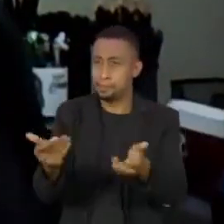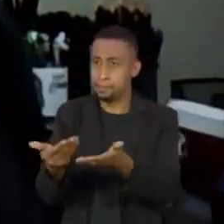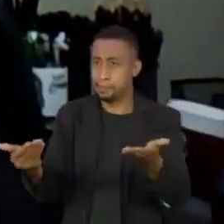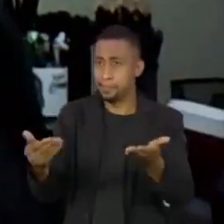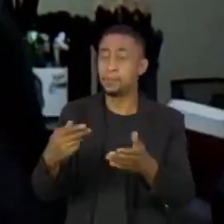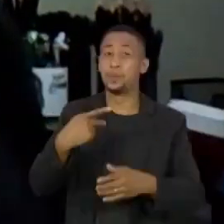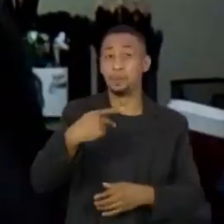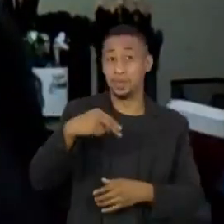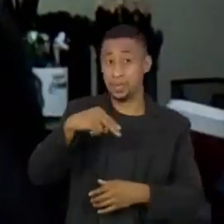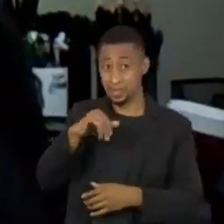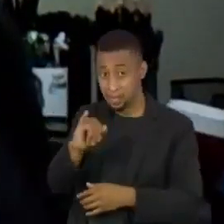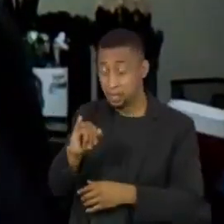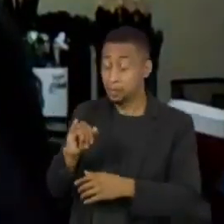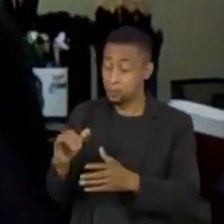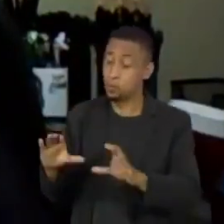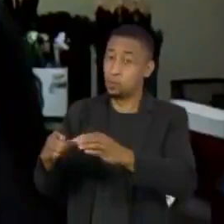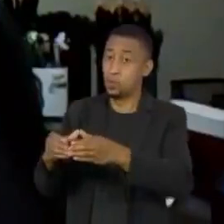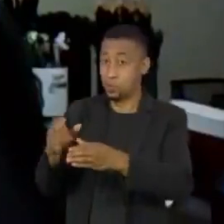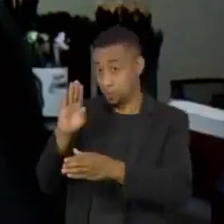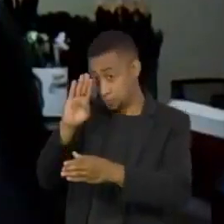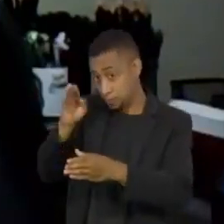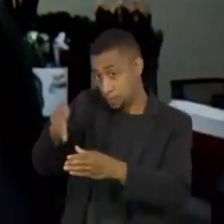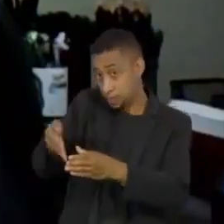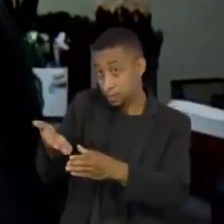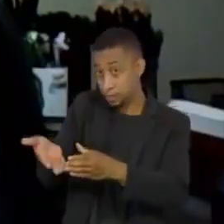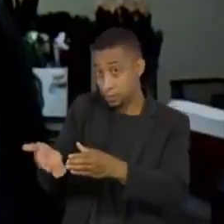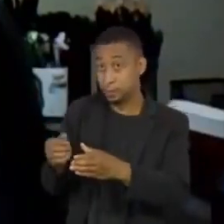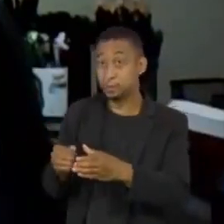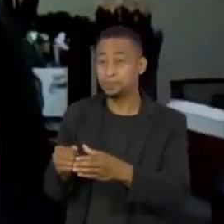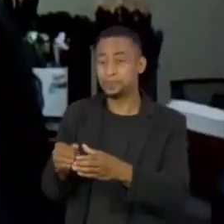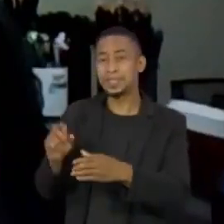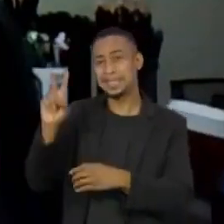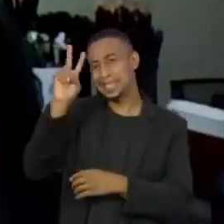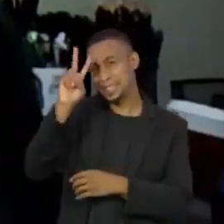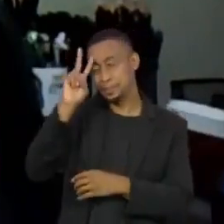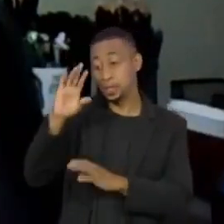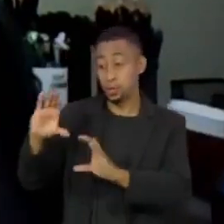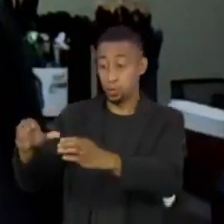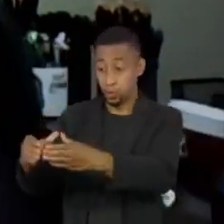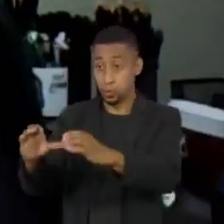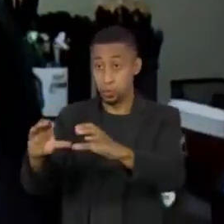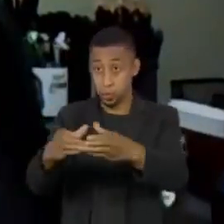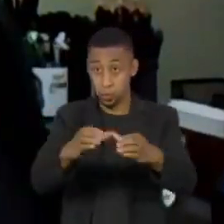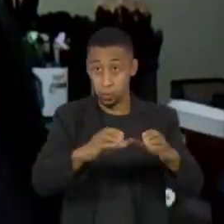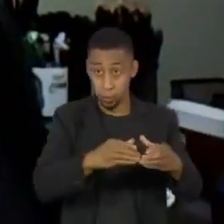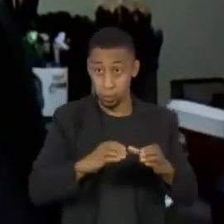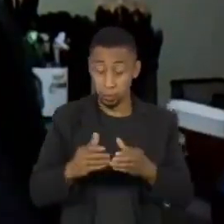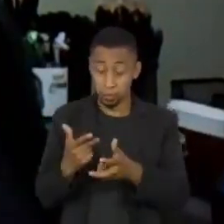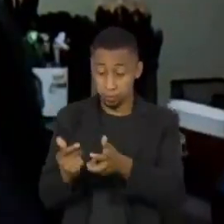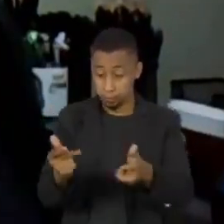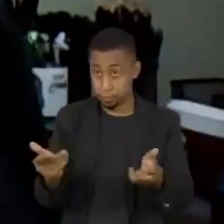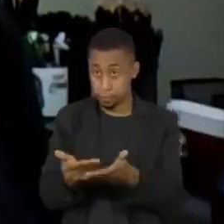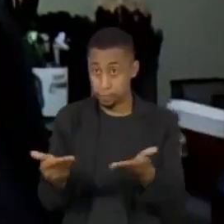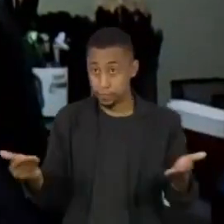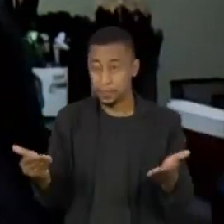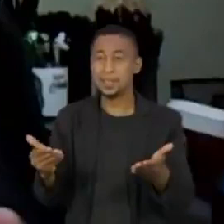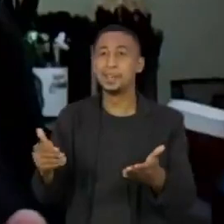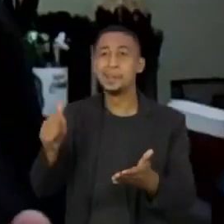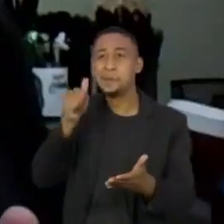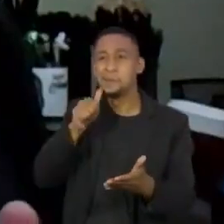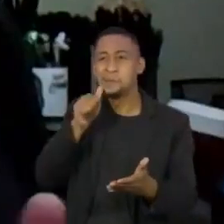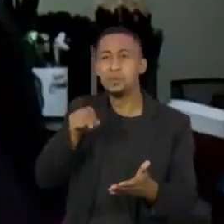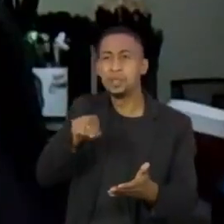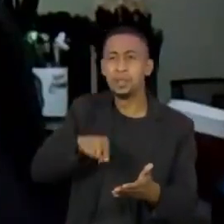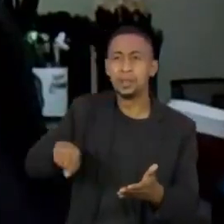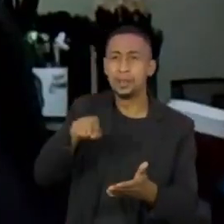vacinação para esse grupo específico. Lembrando que os outros grupos, inclusive aquelas mulheres puérperas, aquelas